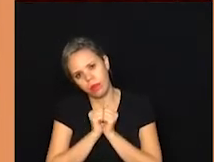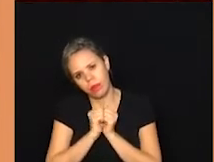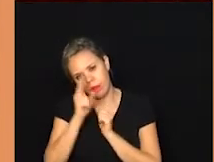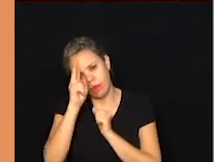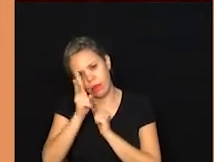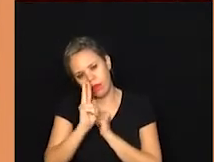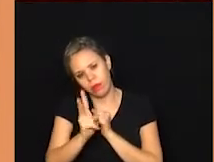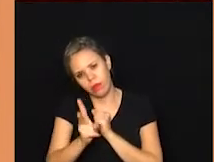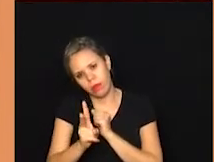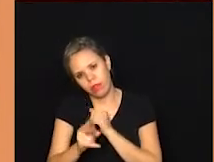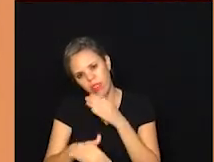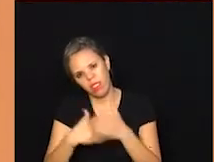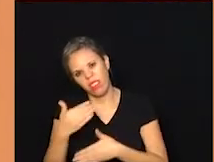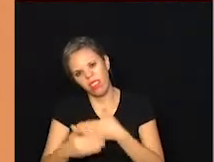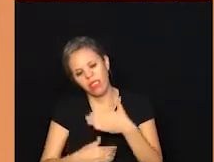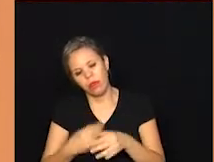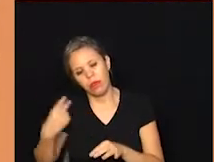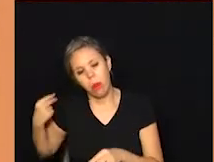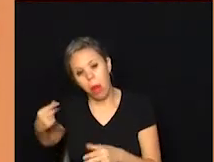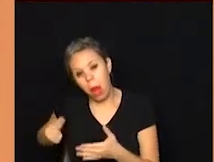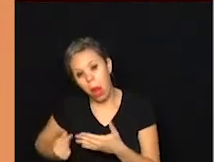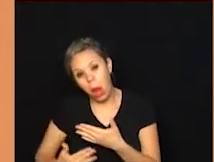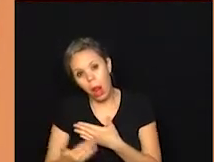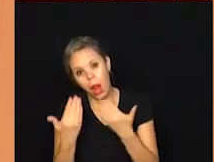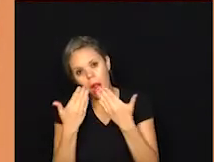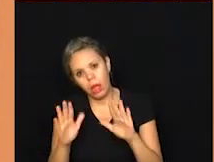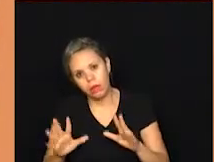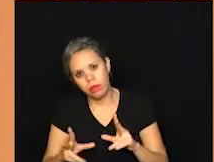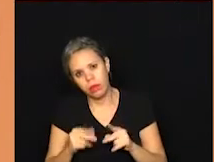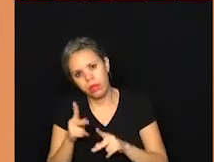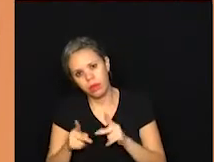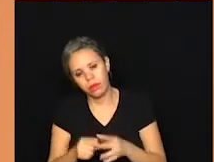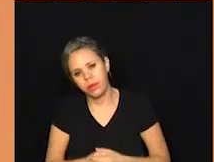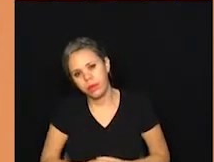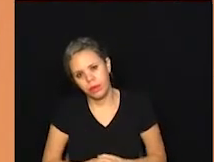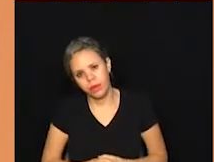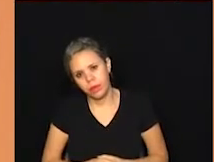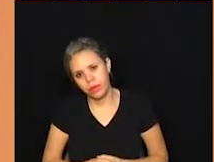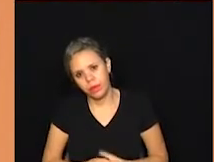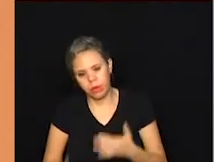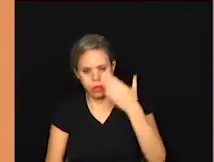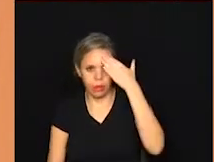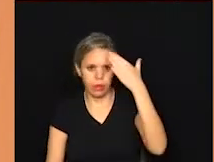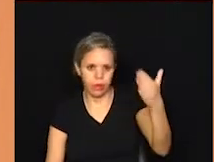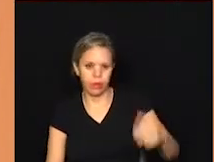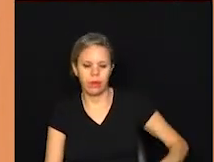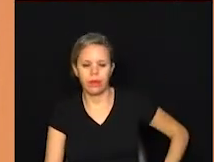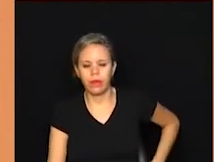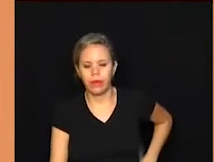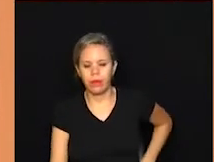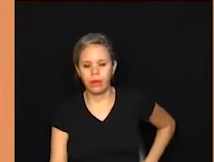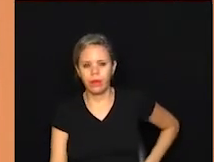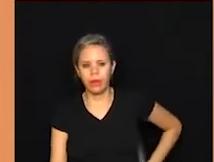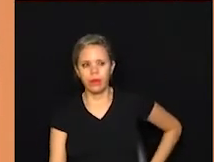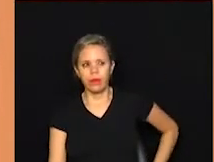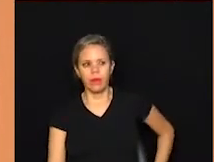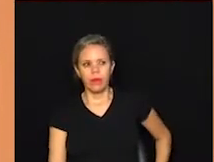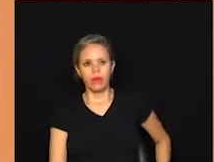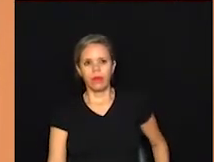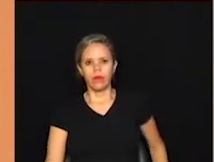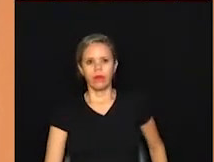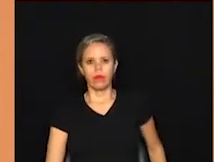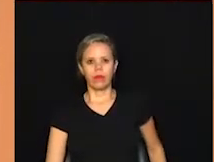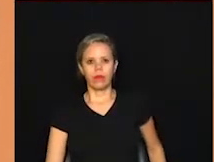sempre que nossos passos vêm de longe e que a gente abre caminho para muitas pessoas. Muitíssimo obrigada, gente.